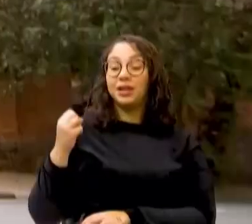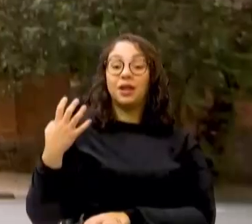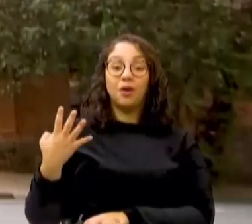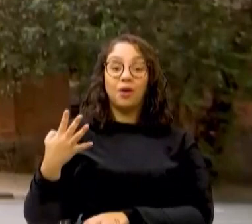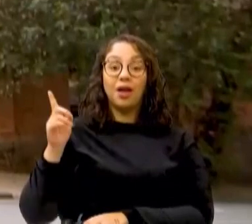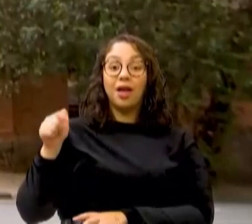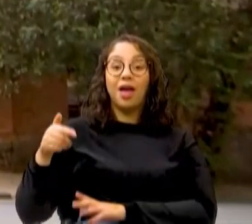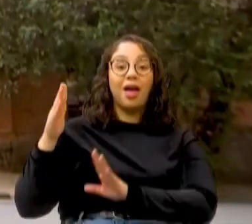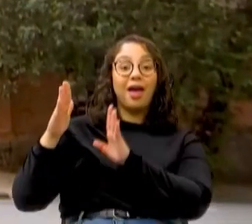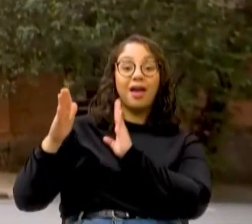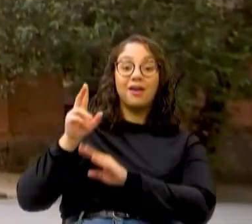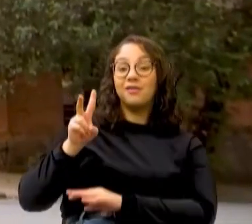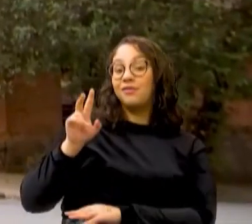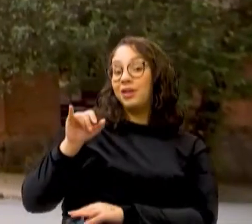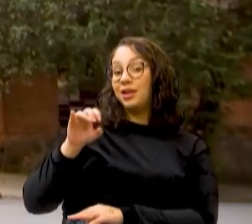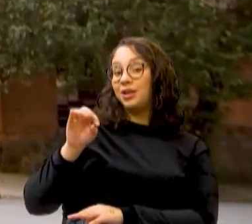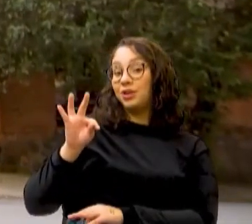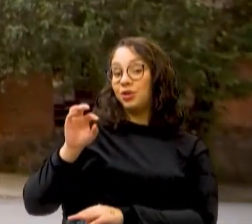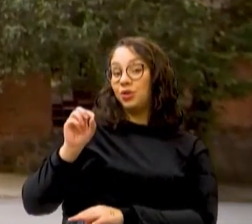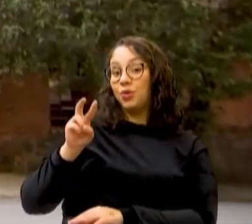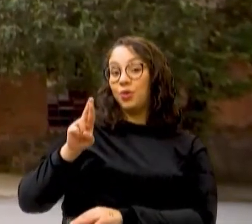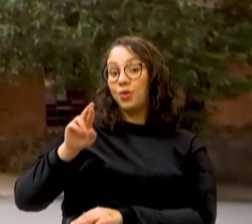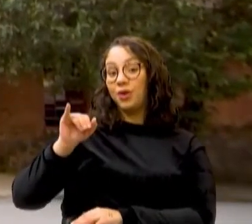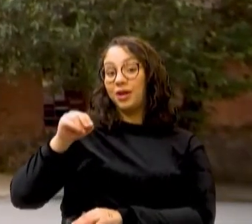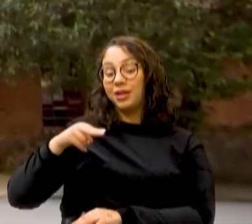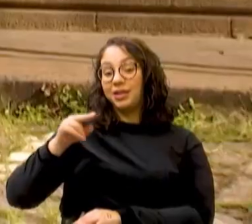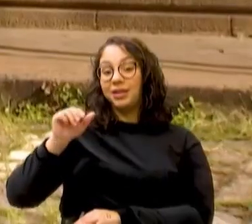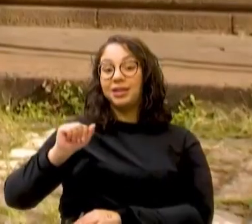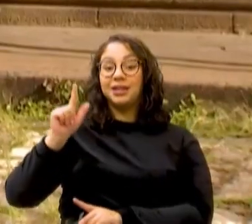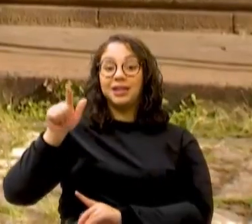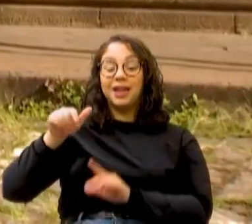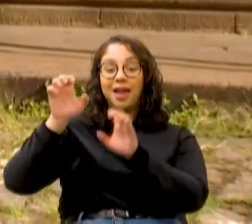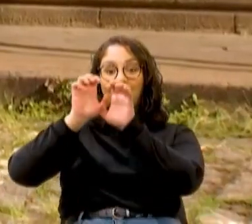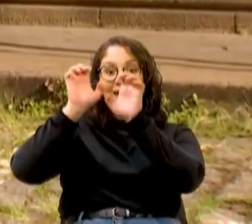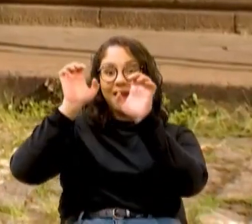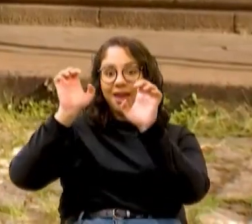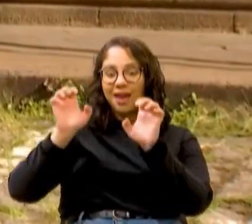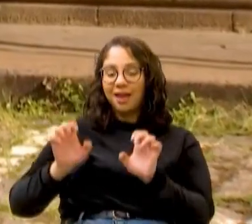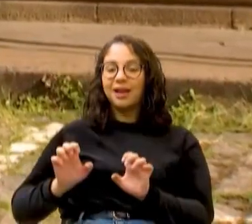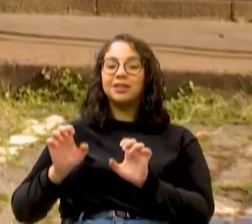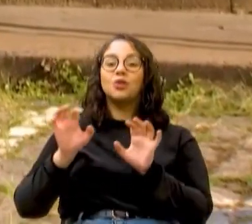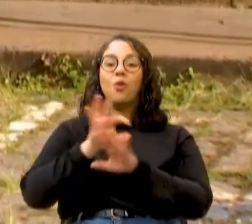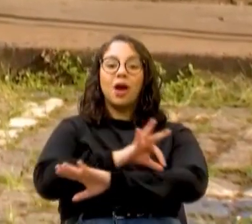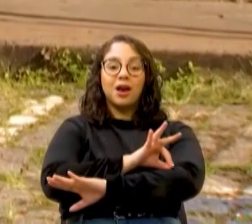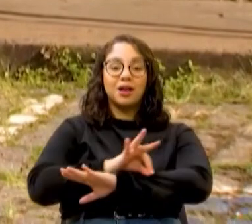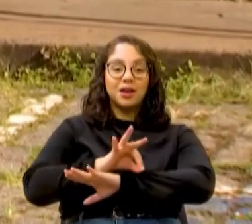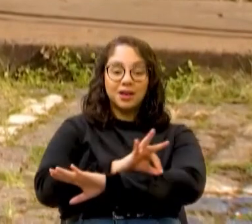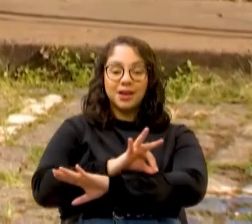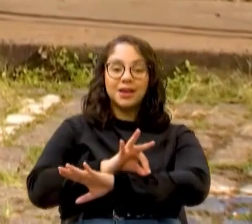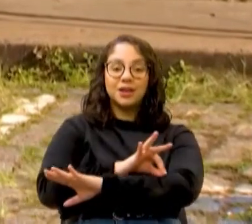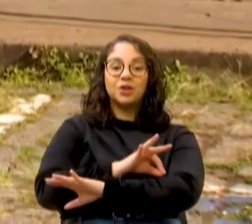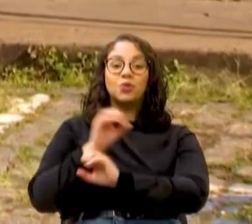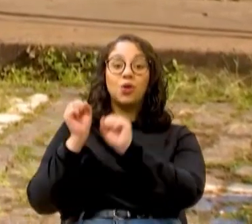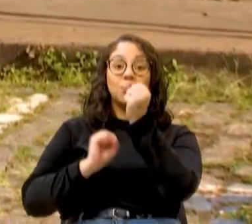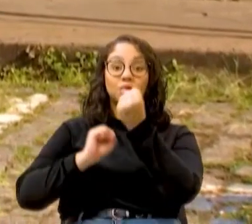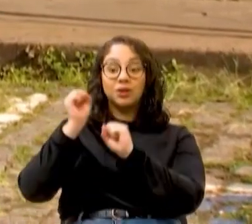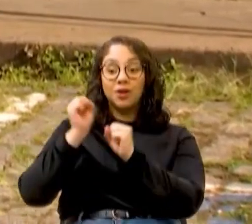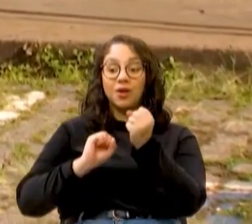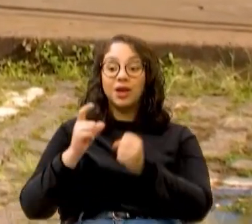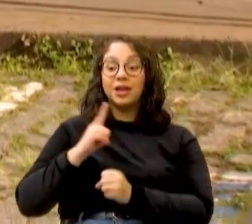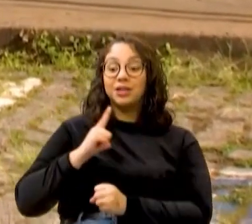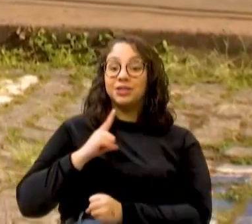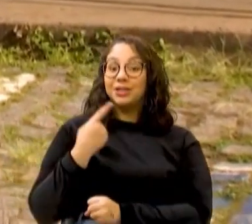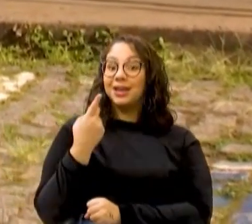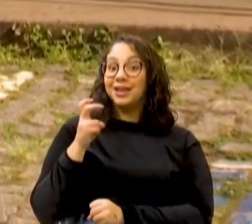é da era vitoriana arquitetura industrial e aqui passavam 15 a